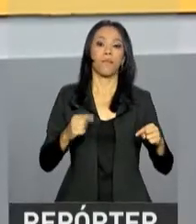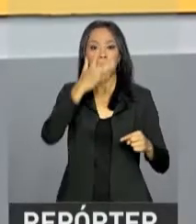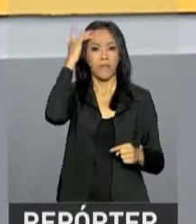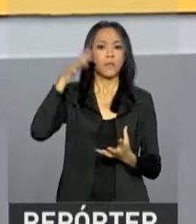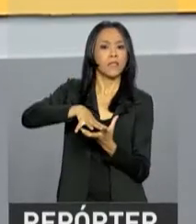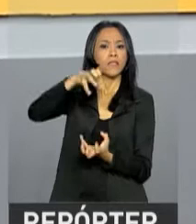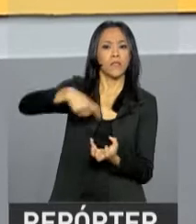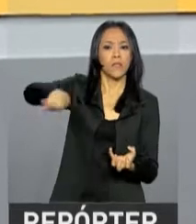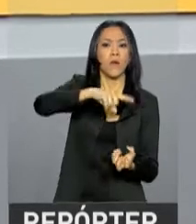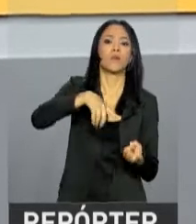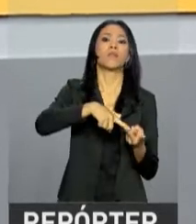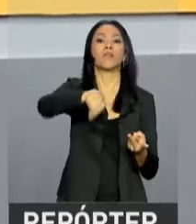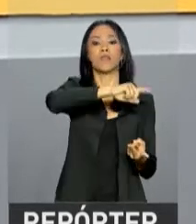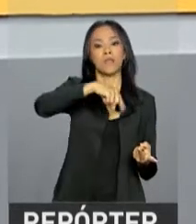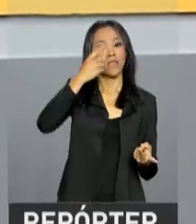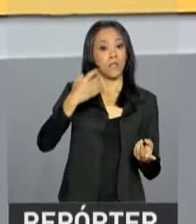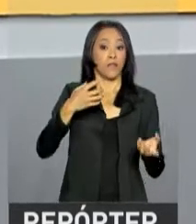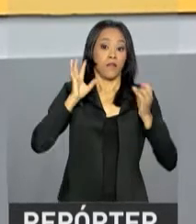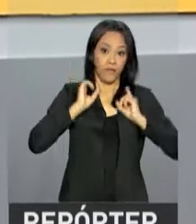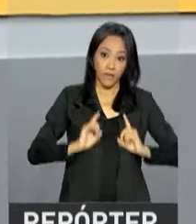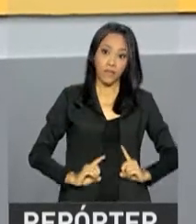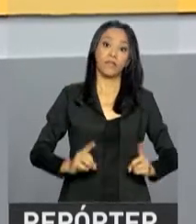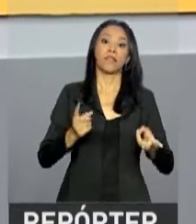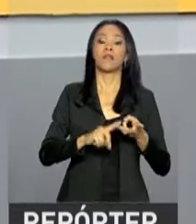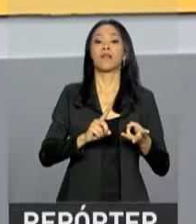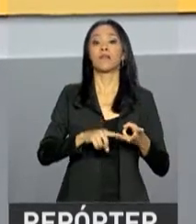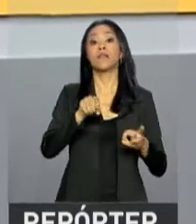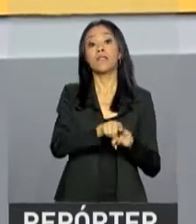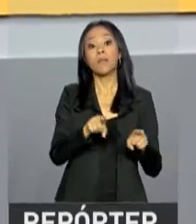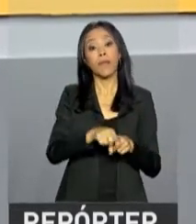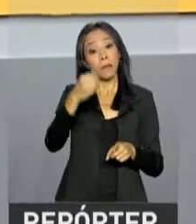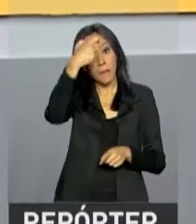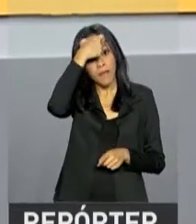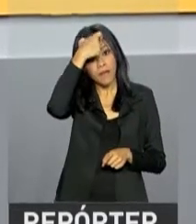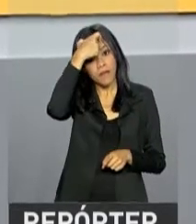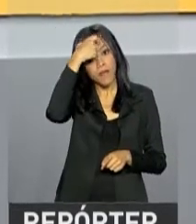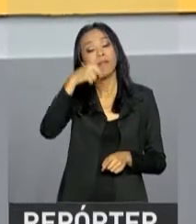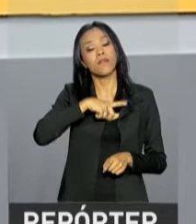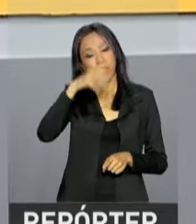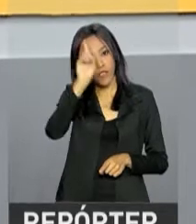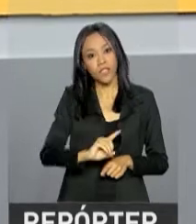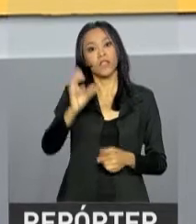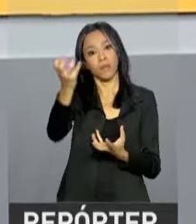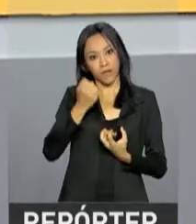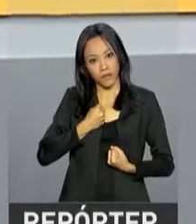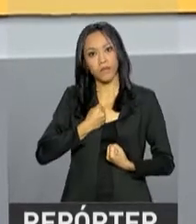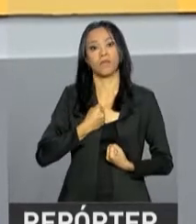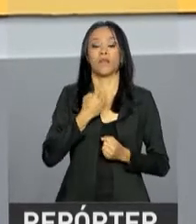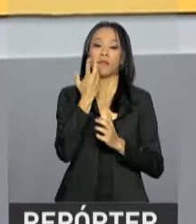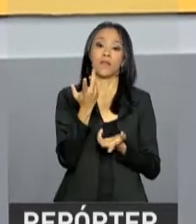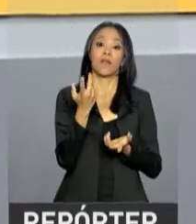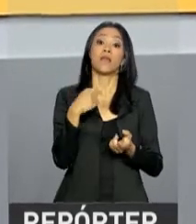pessoas com deficiência física mental ou doença grave têm prioridade para receber a restituição os contribuintes que entregaram no